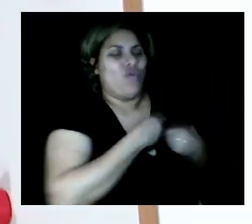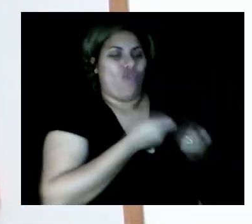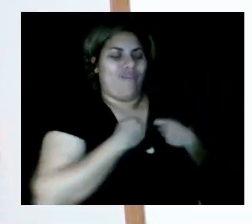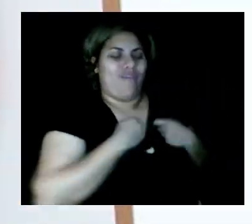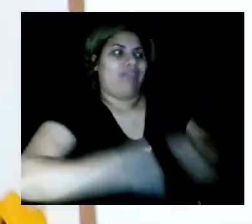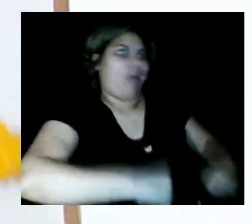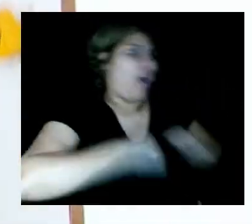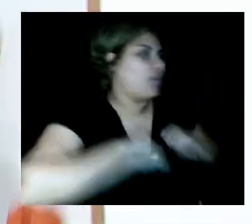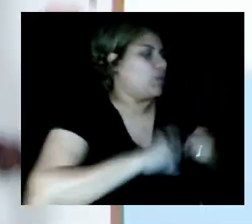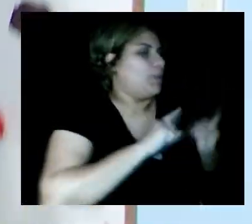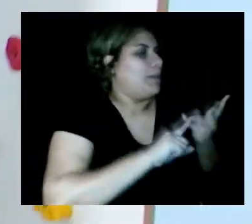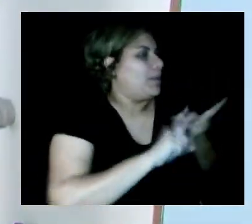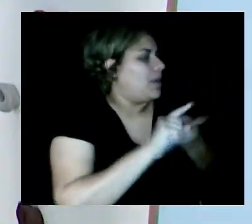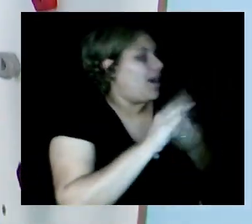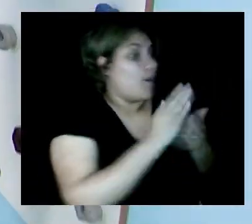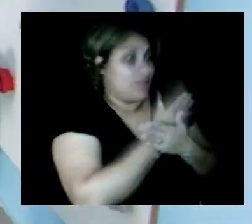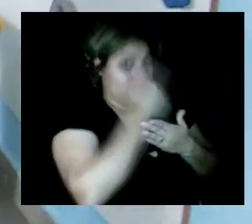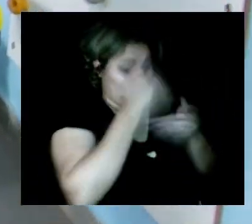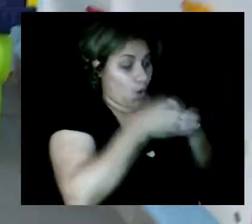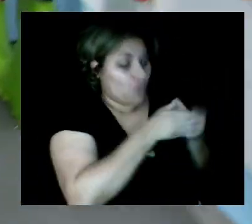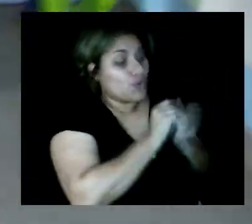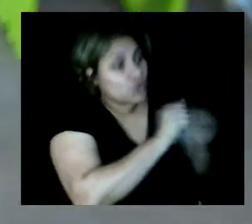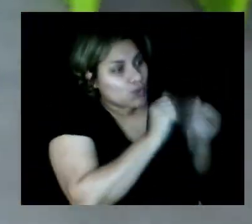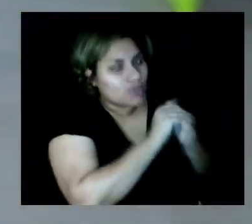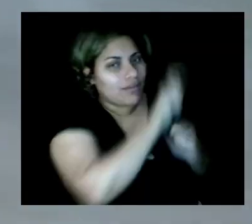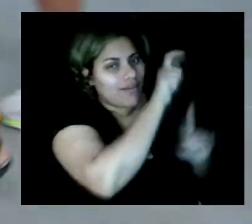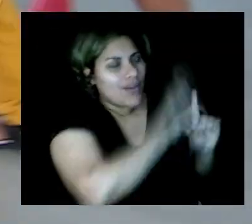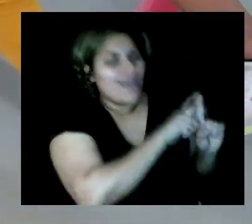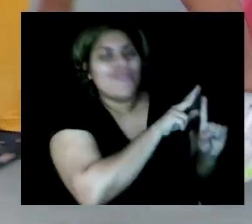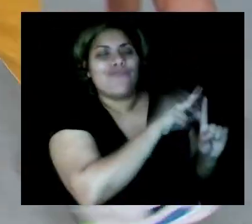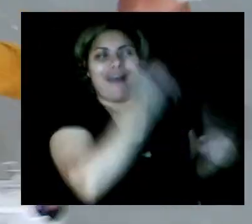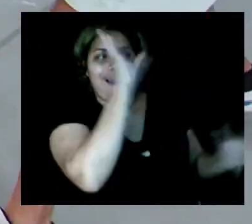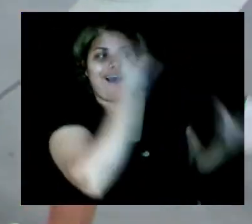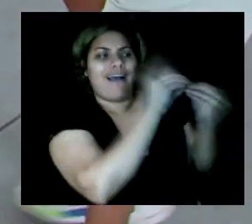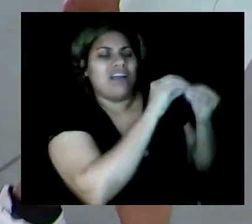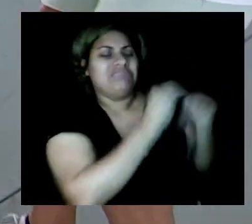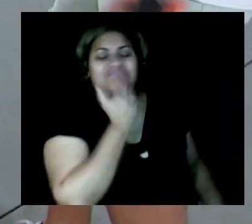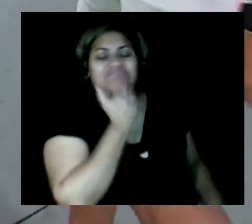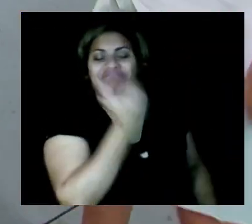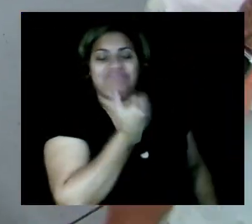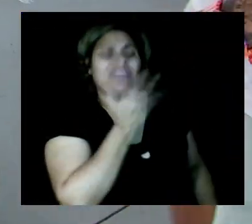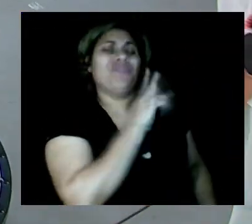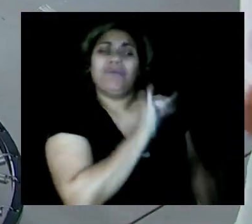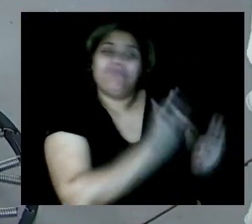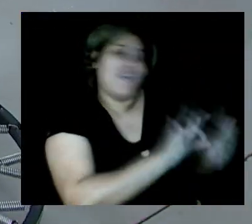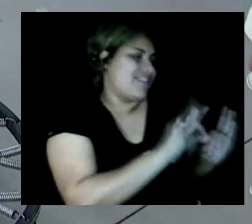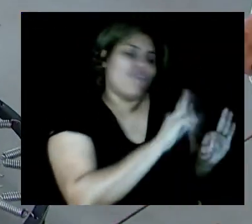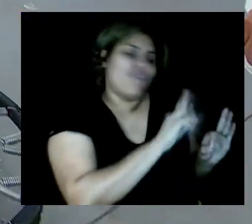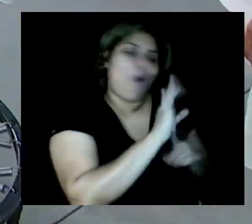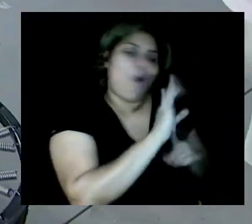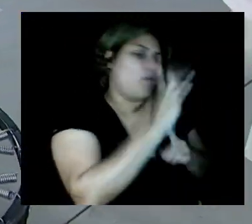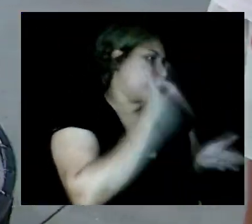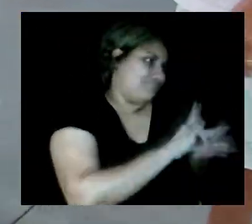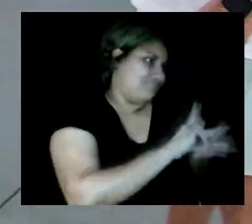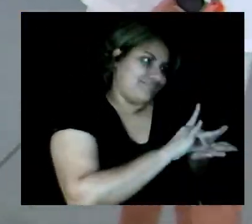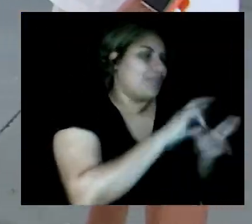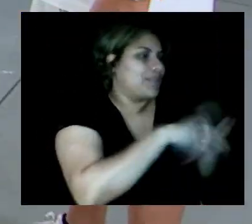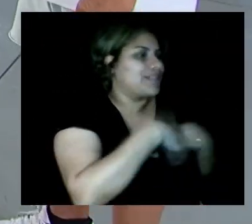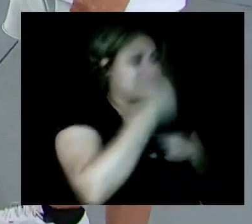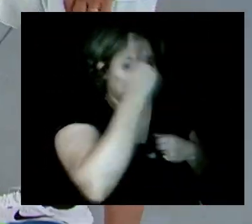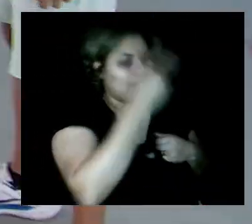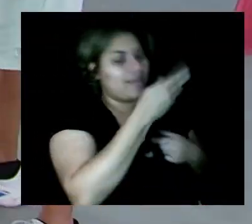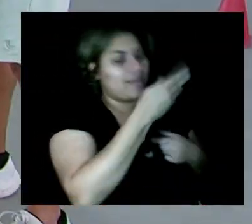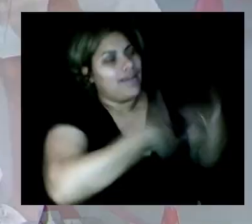já entende, vai ficar irritado por causa disso. E não adianta falar porque vai ficar, vai acontecer. Então a pessoa já sabe como lidar com você, que a minha esposa sempre brinca